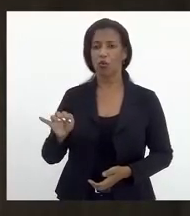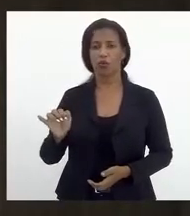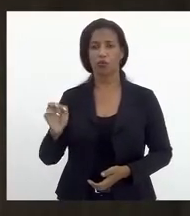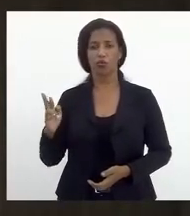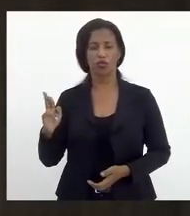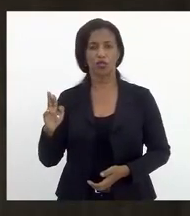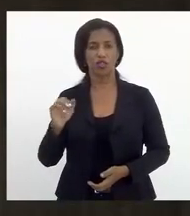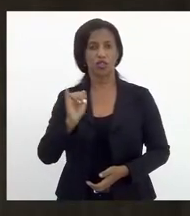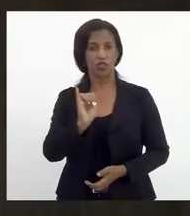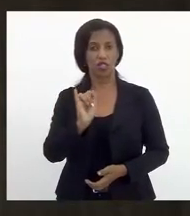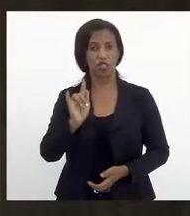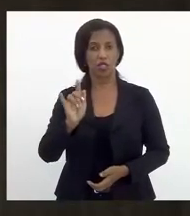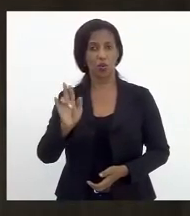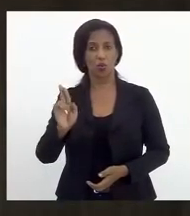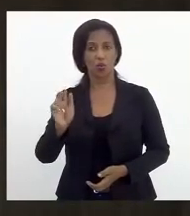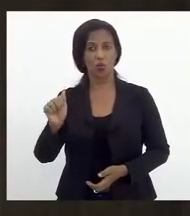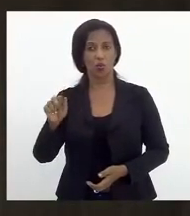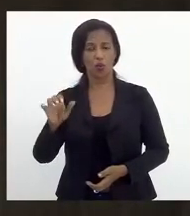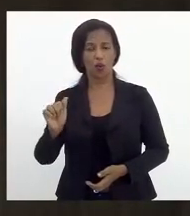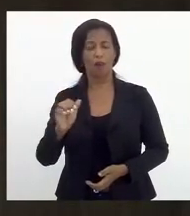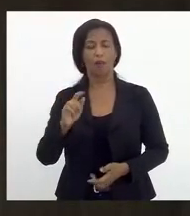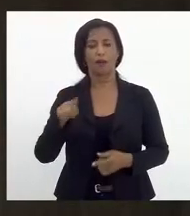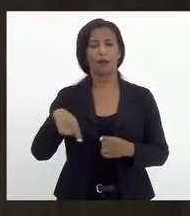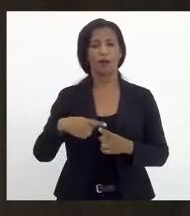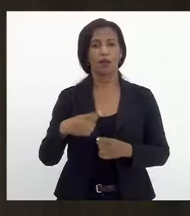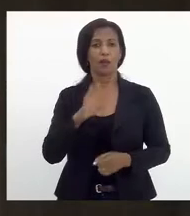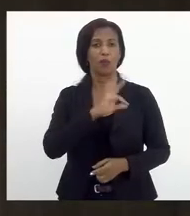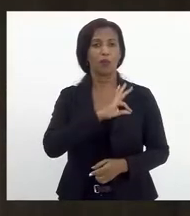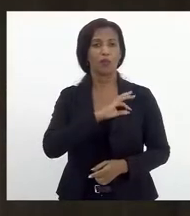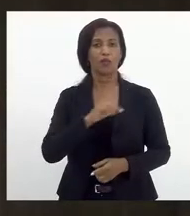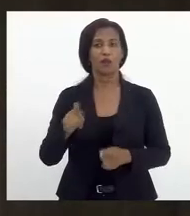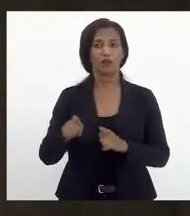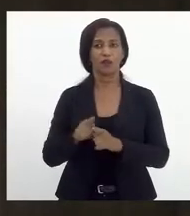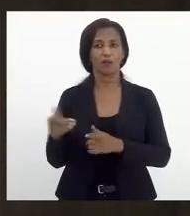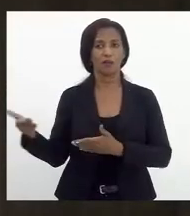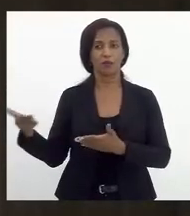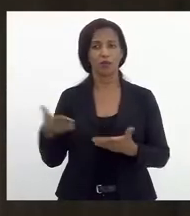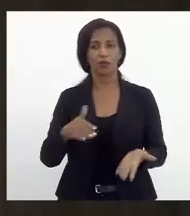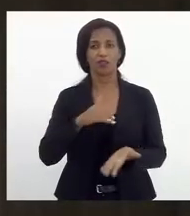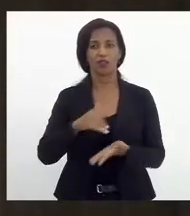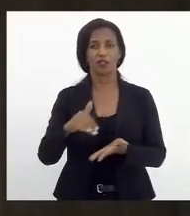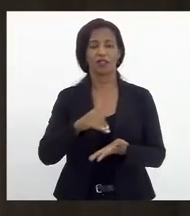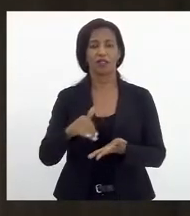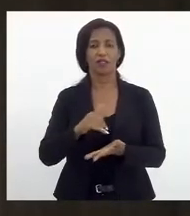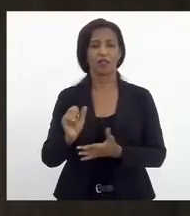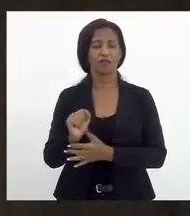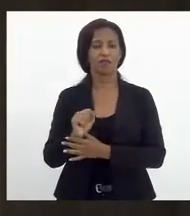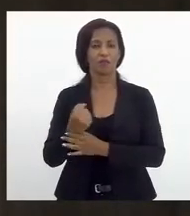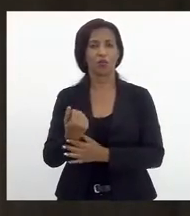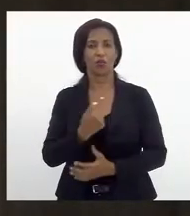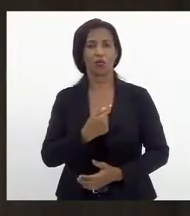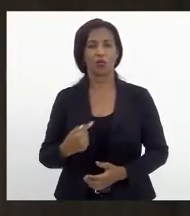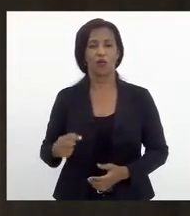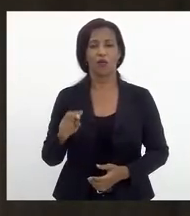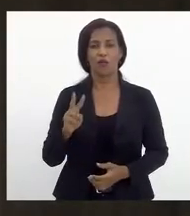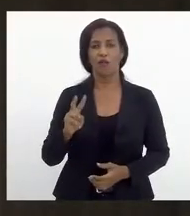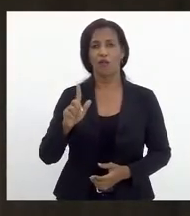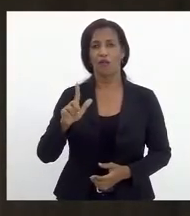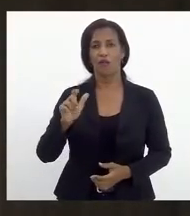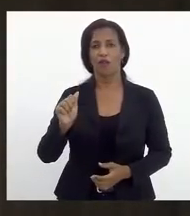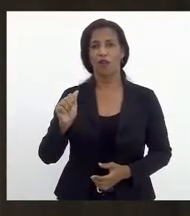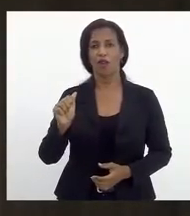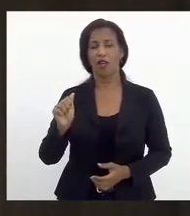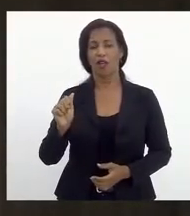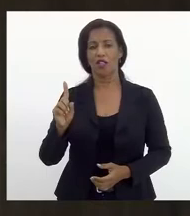dos Lagos, e o vereador Cabo Aloncimar, policial militar e hoje secretário de segurança do governo Vladimir Garotinho, fazer